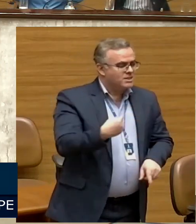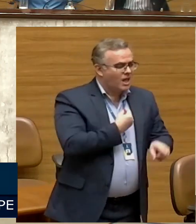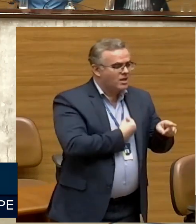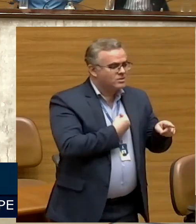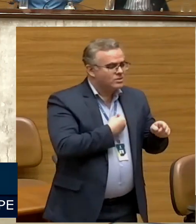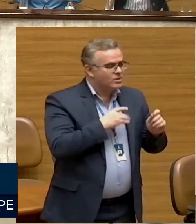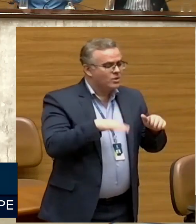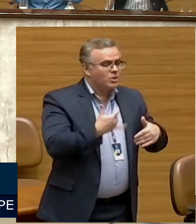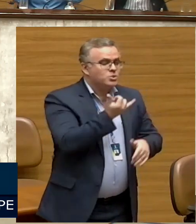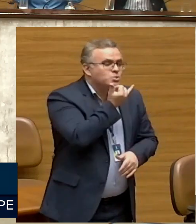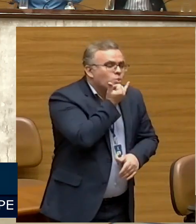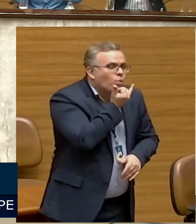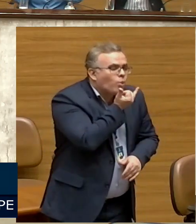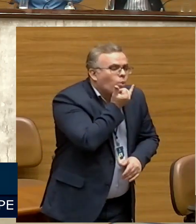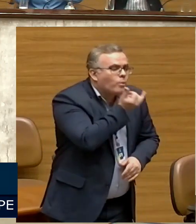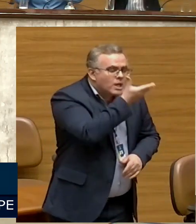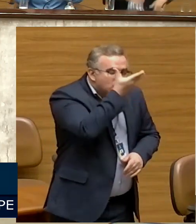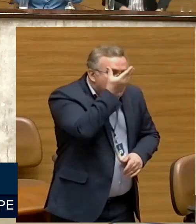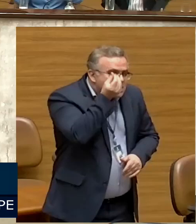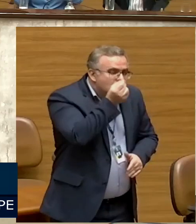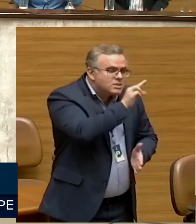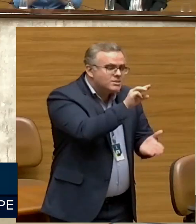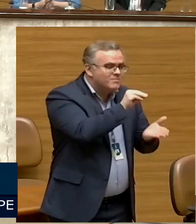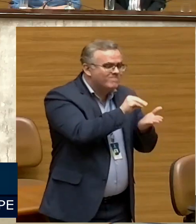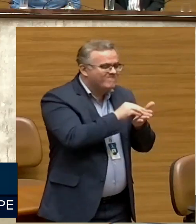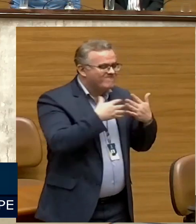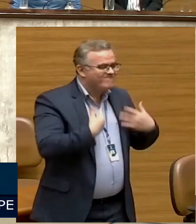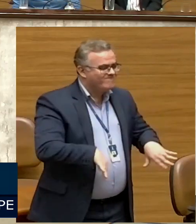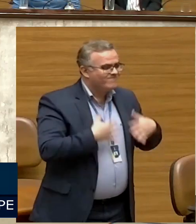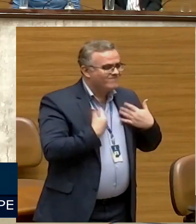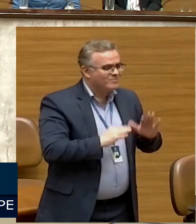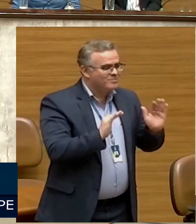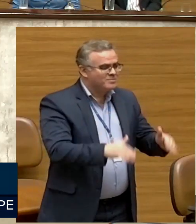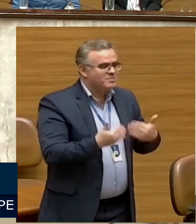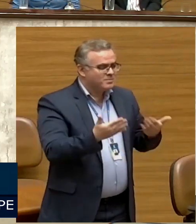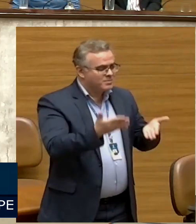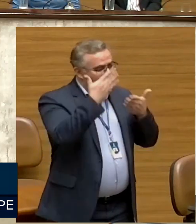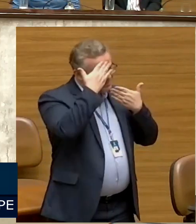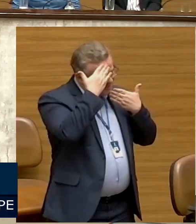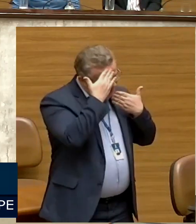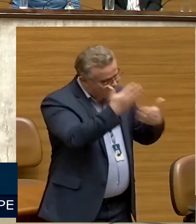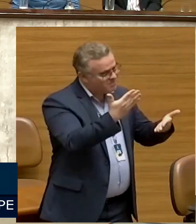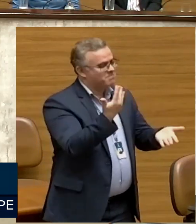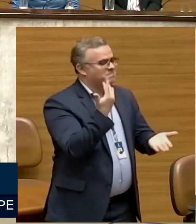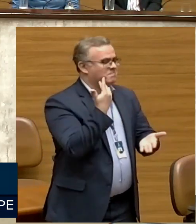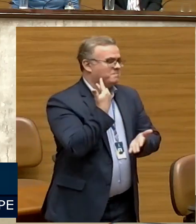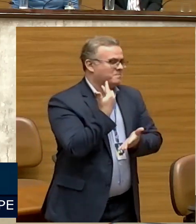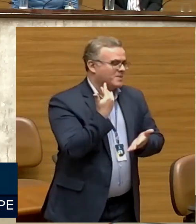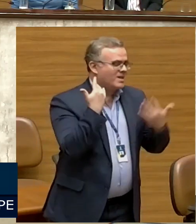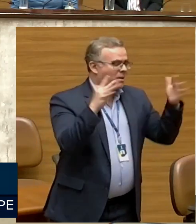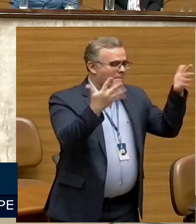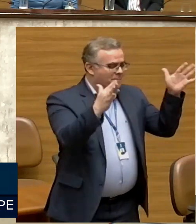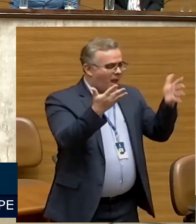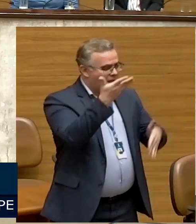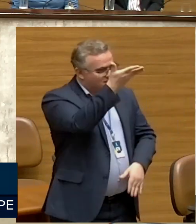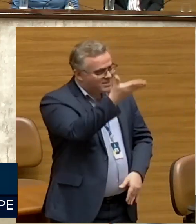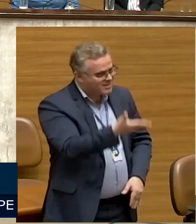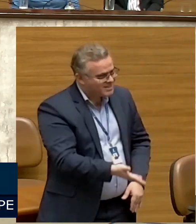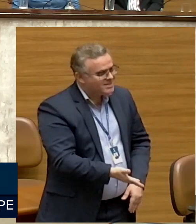acabei esquecendo, já estava aqui há um bom tempo. Muito obrigada, Diego, né, por